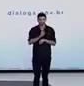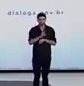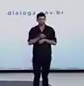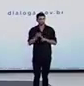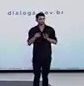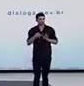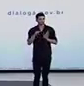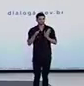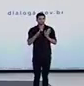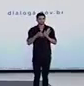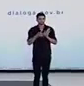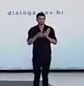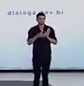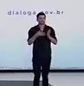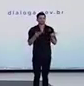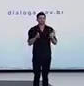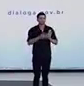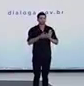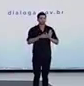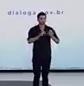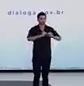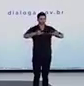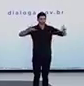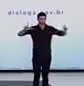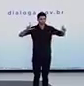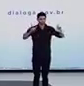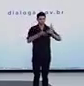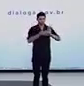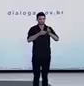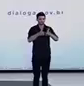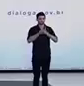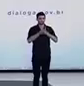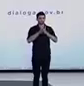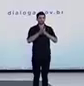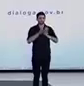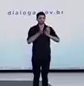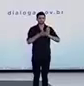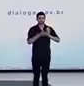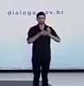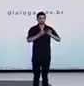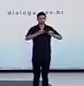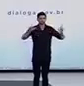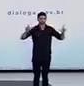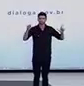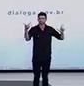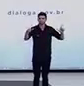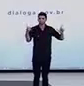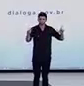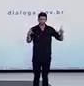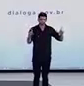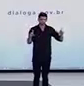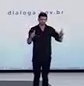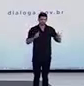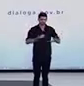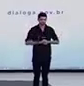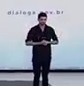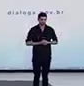sua proposta. Cadê? Vamos colocar na tela, por favor, produção. Não tem?